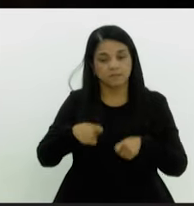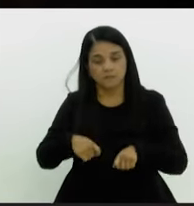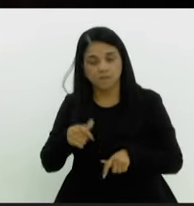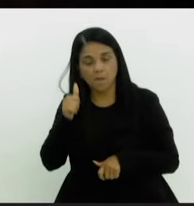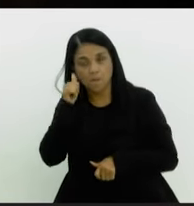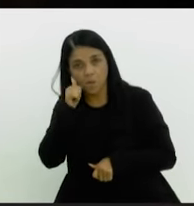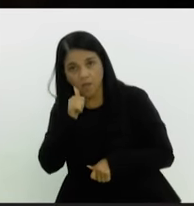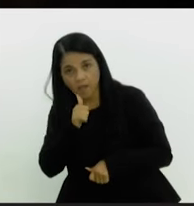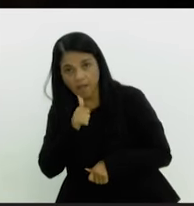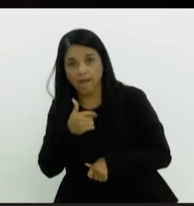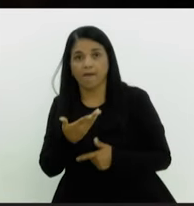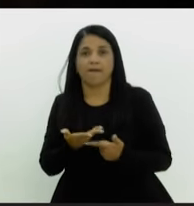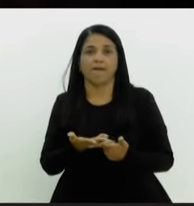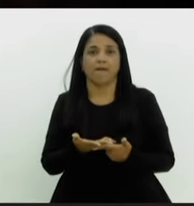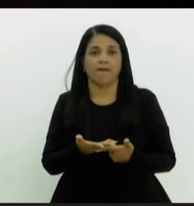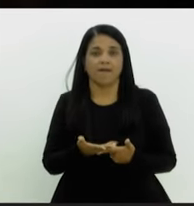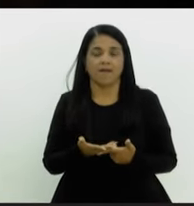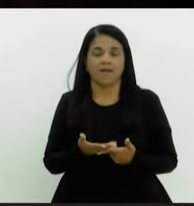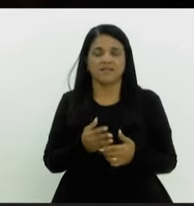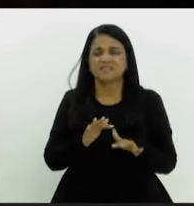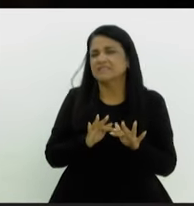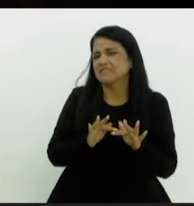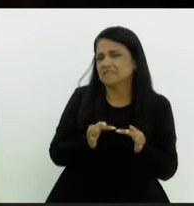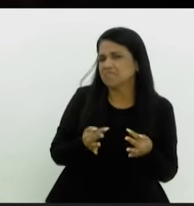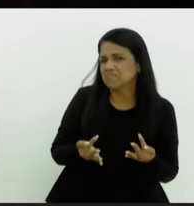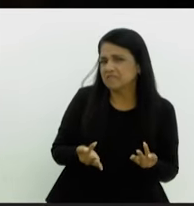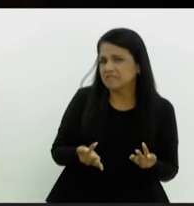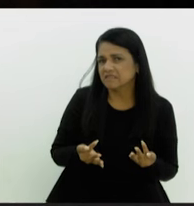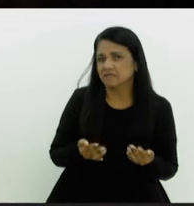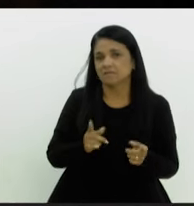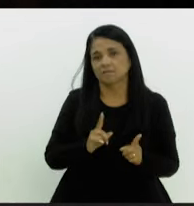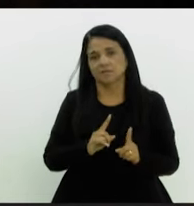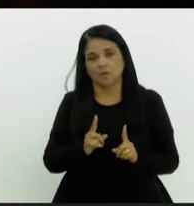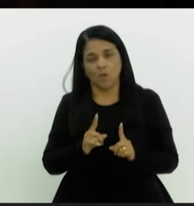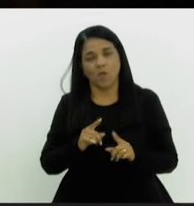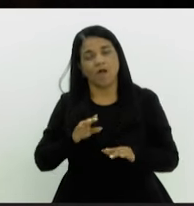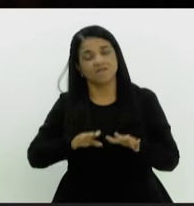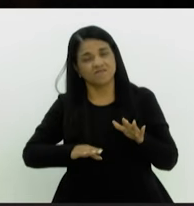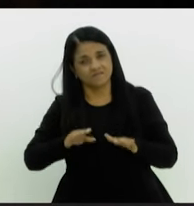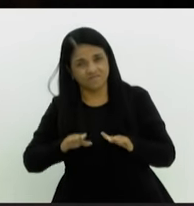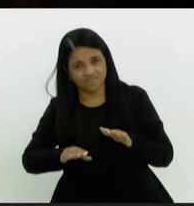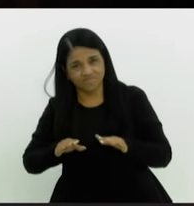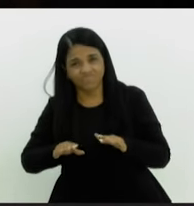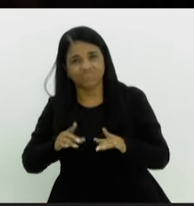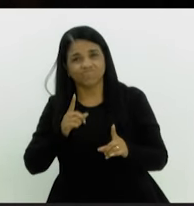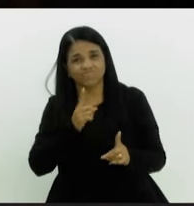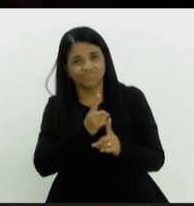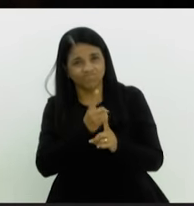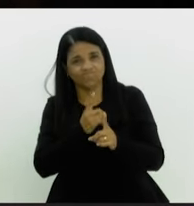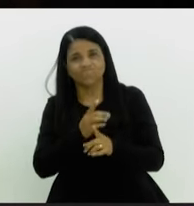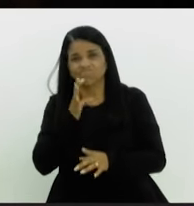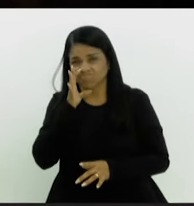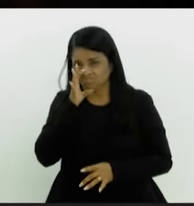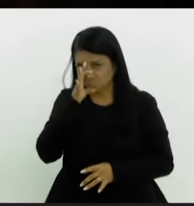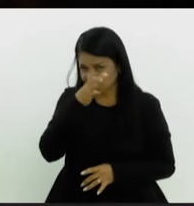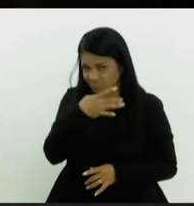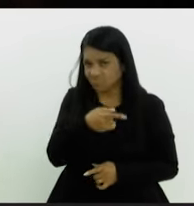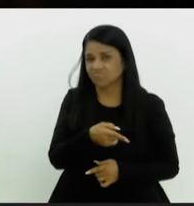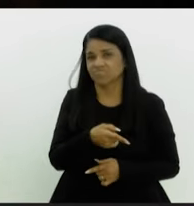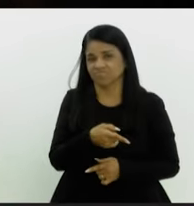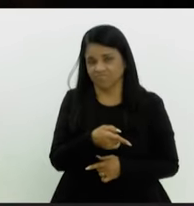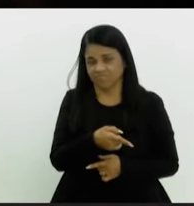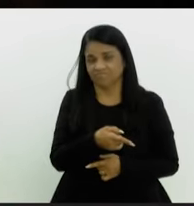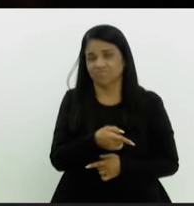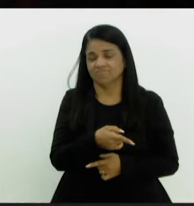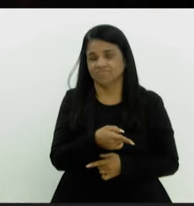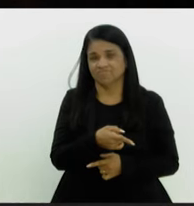ter uma pessoa Ah é simples e muitas vezes a gente encontra a resistência